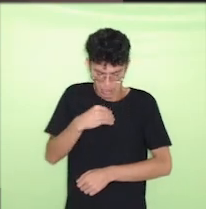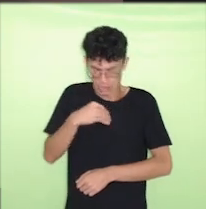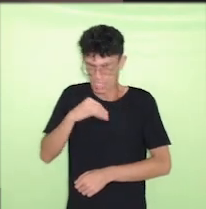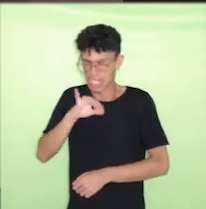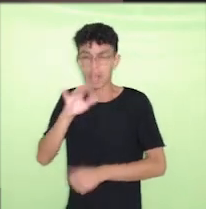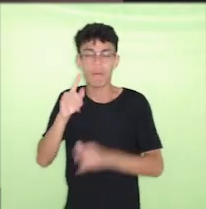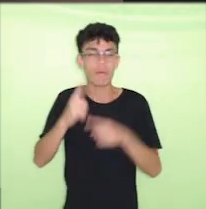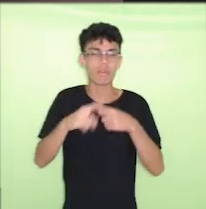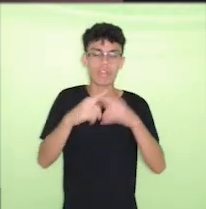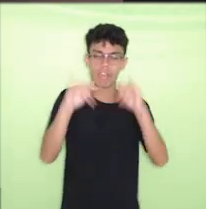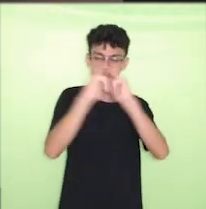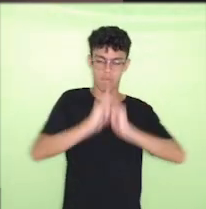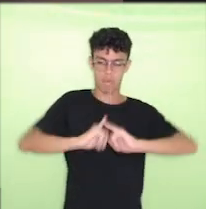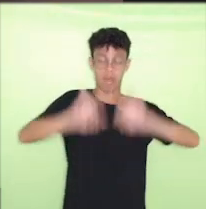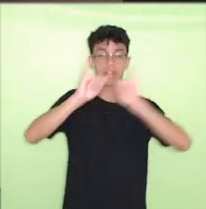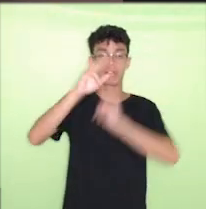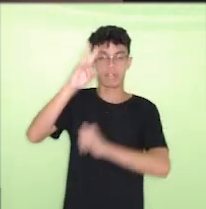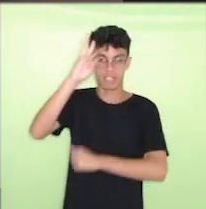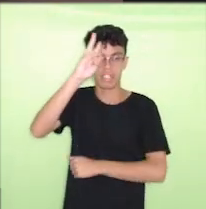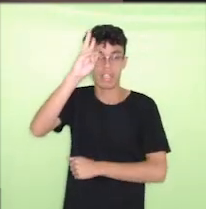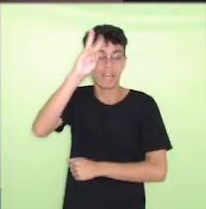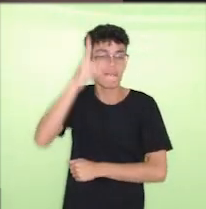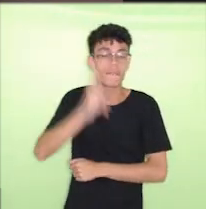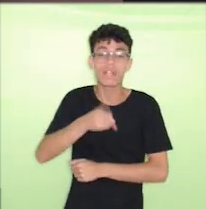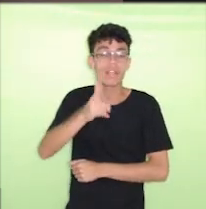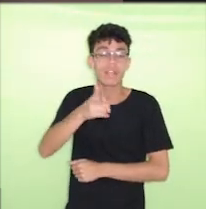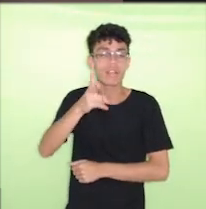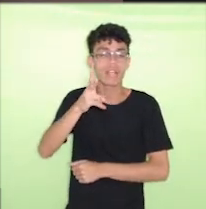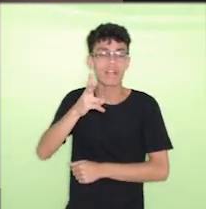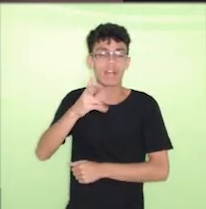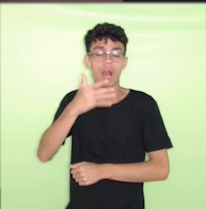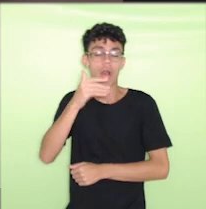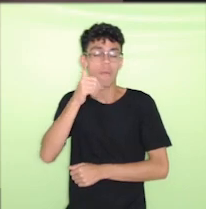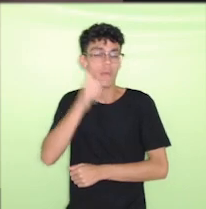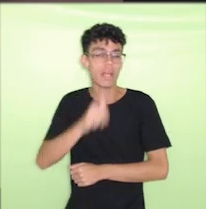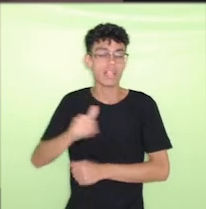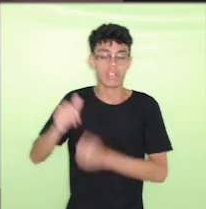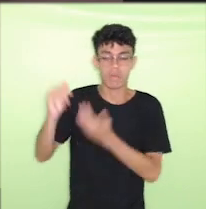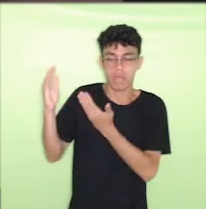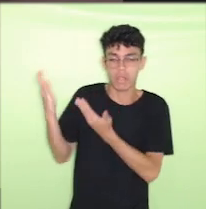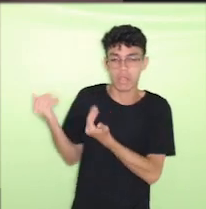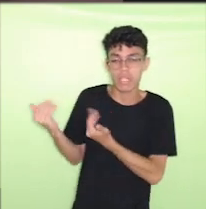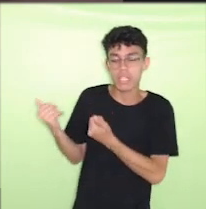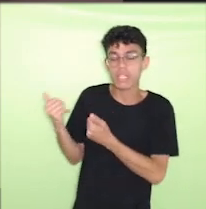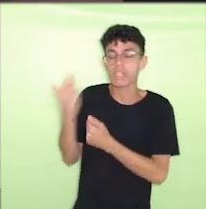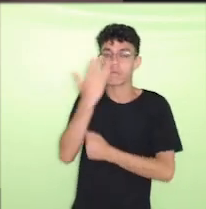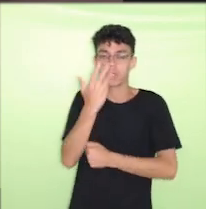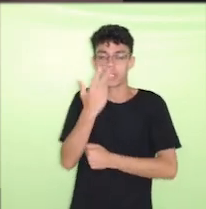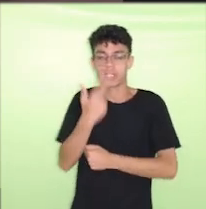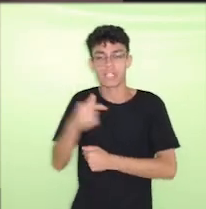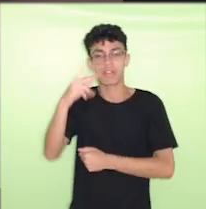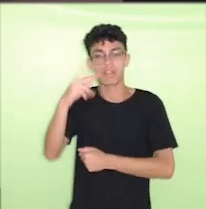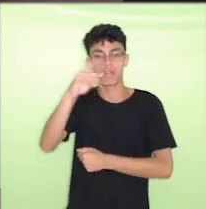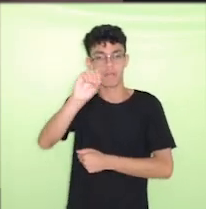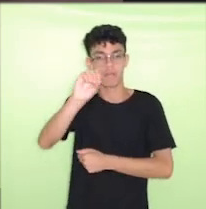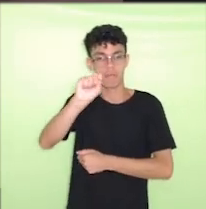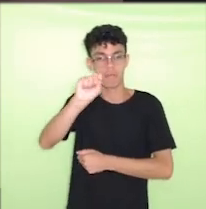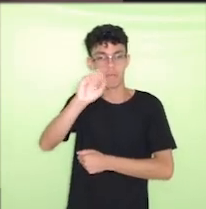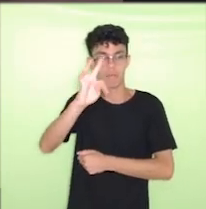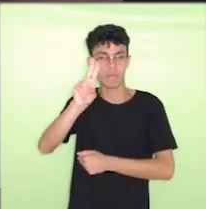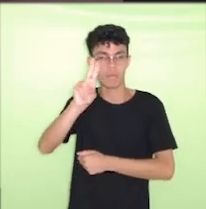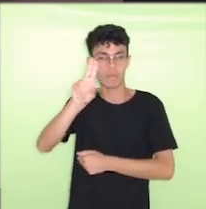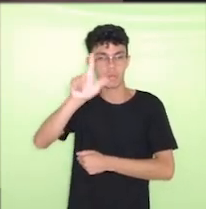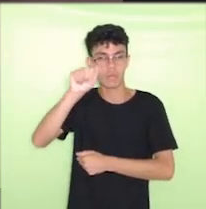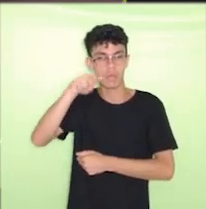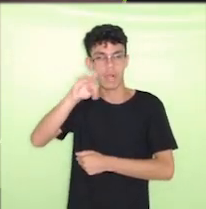conta sempre essa história, sempre a mesma, para as meninas e para as postulantes? Não tem outra menos